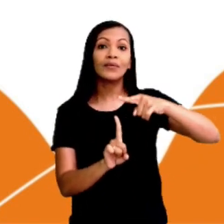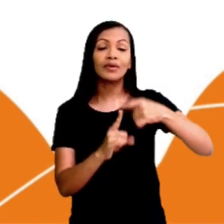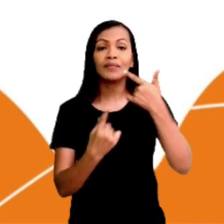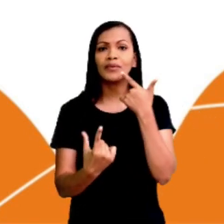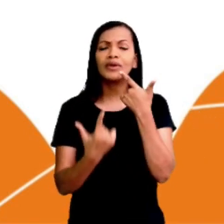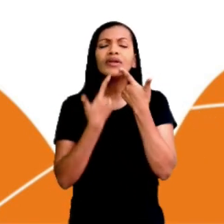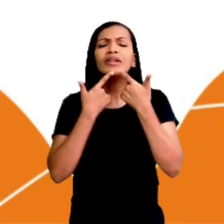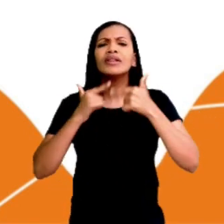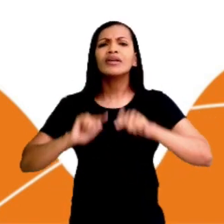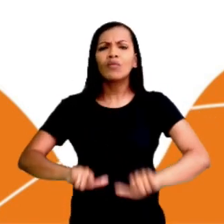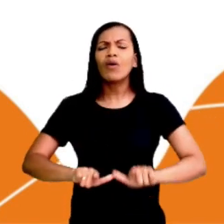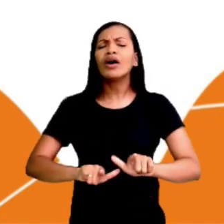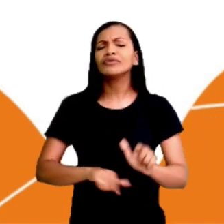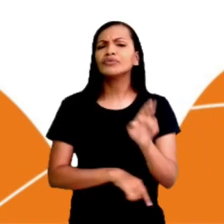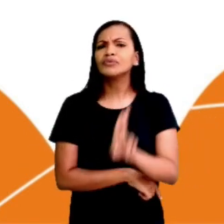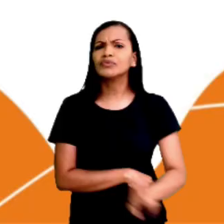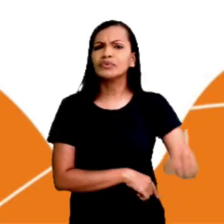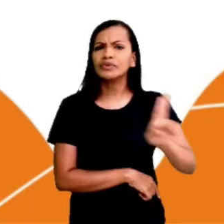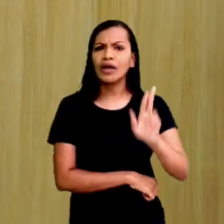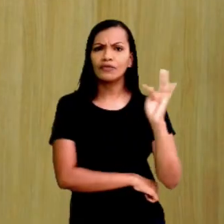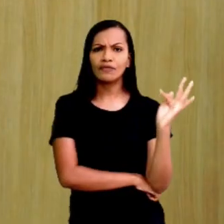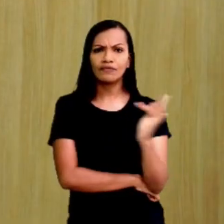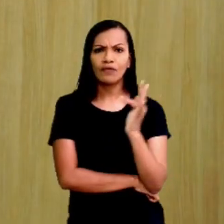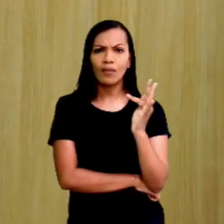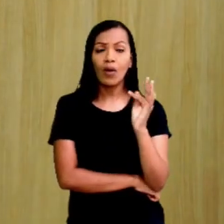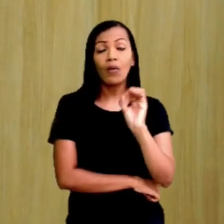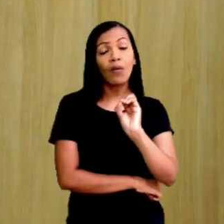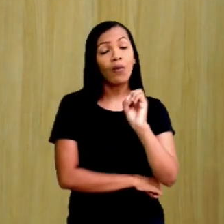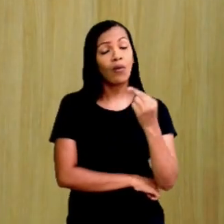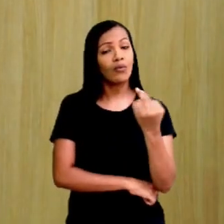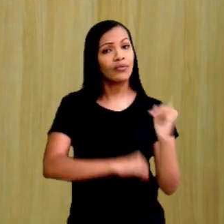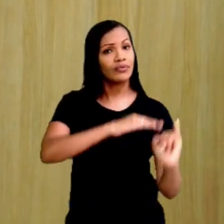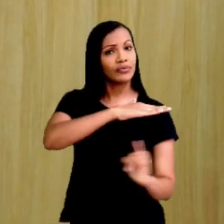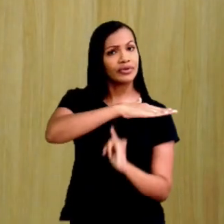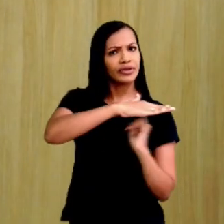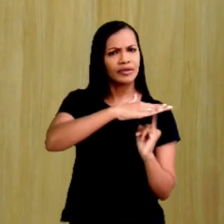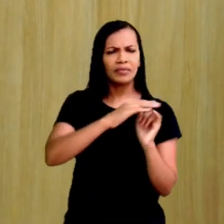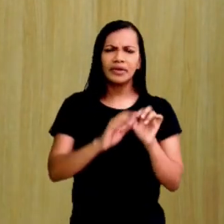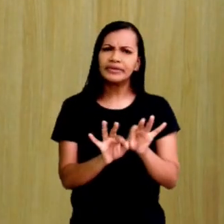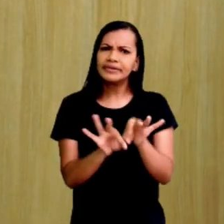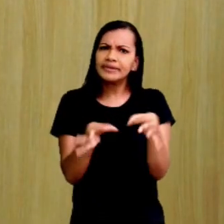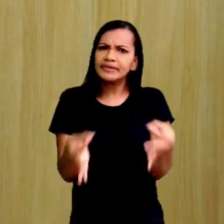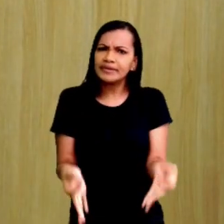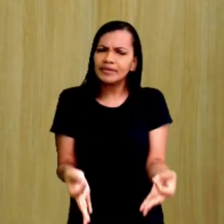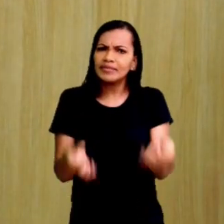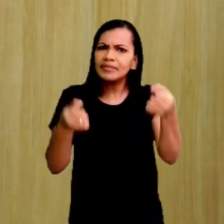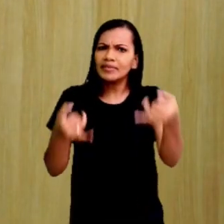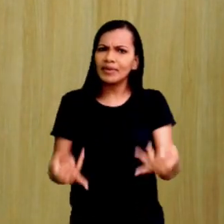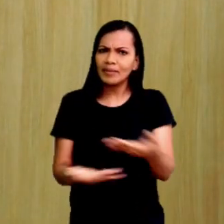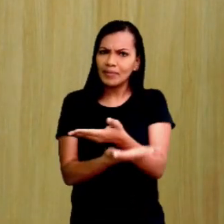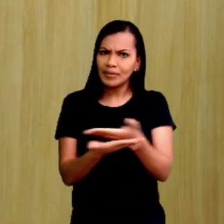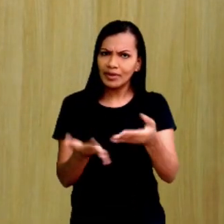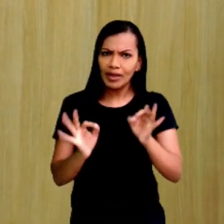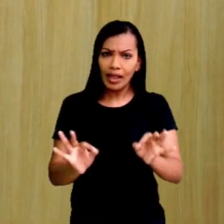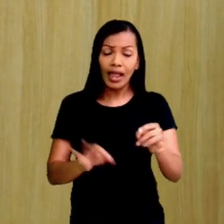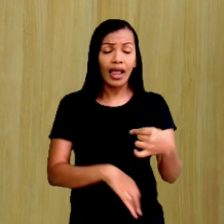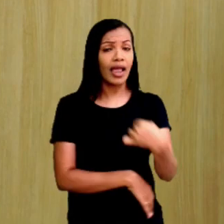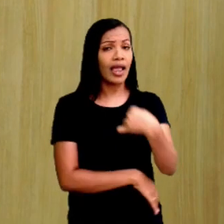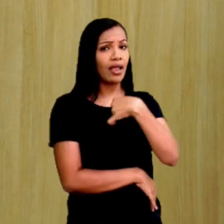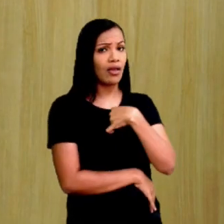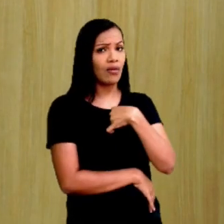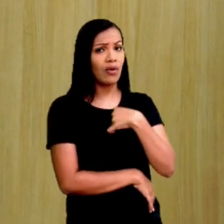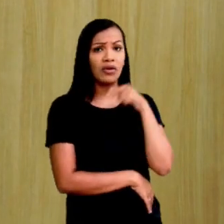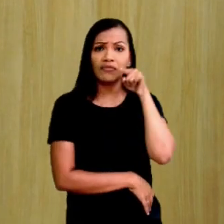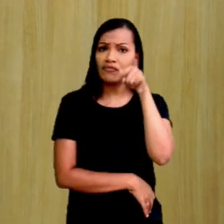tá sendo usada formal ou informal explicando-se de uma maneira bem simples é a é o seguinte eu est aqui